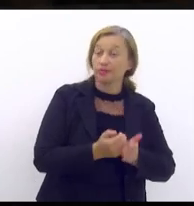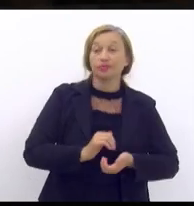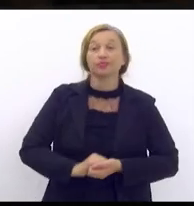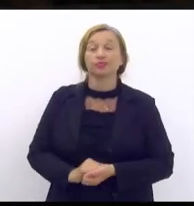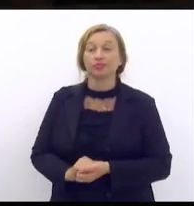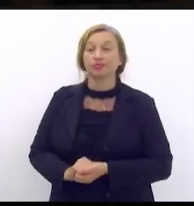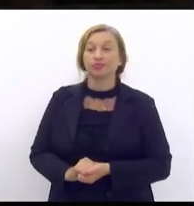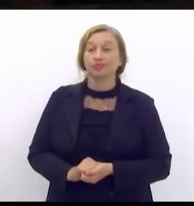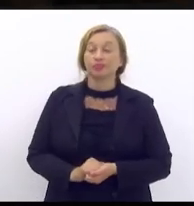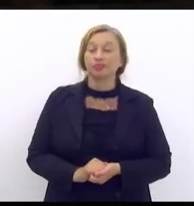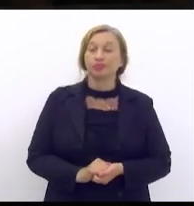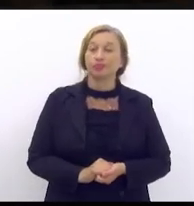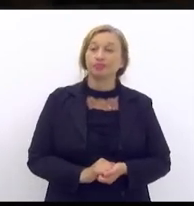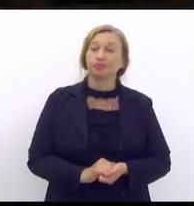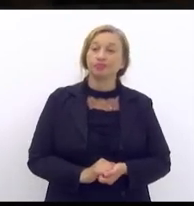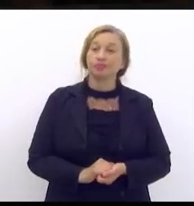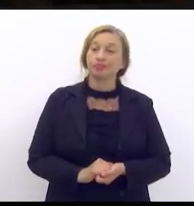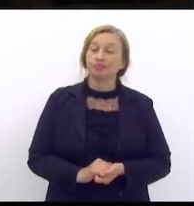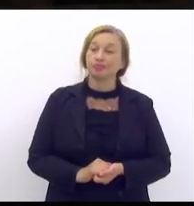com o intuito de promover